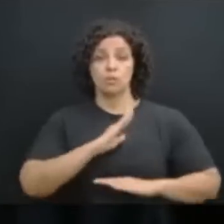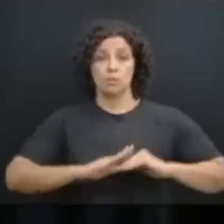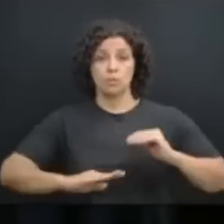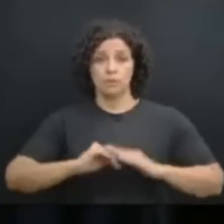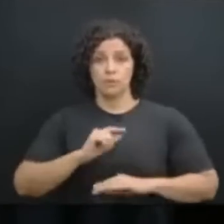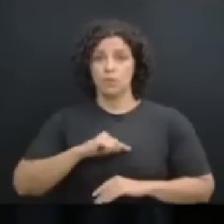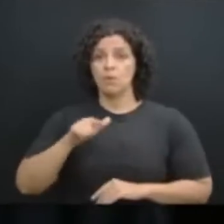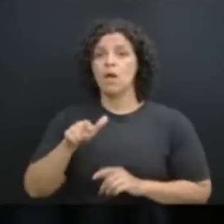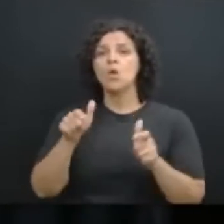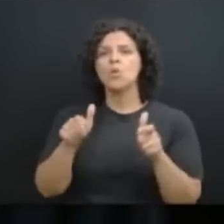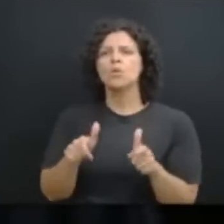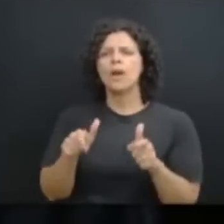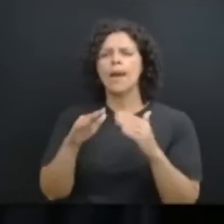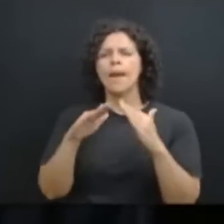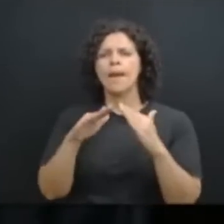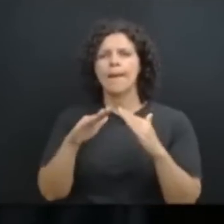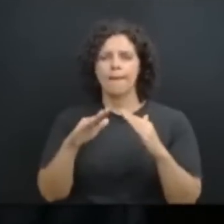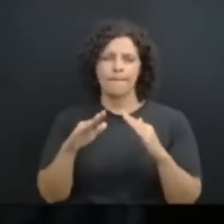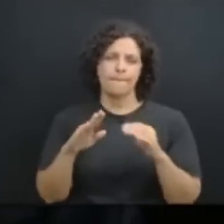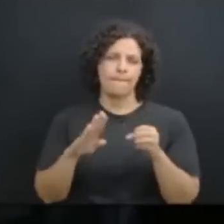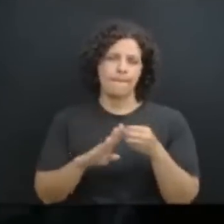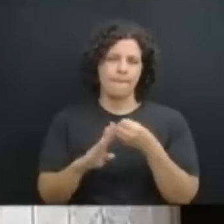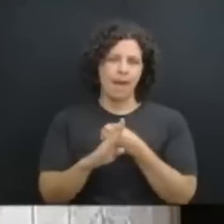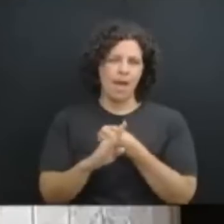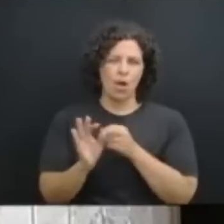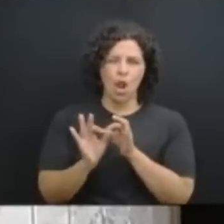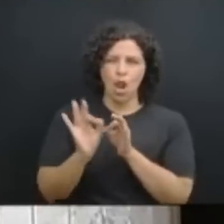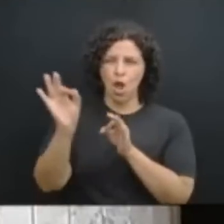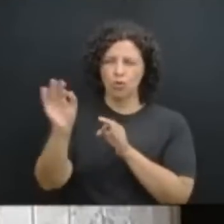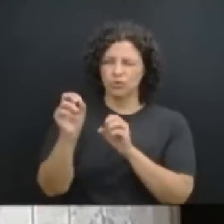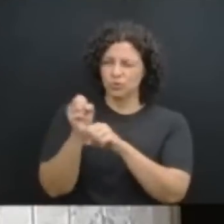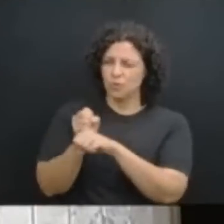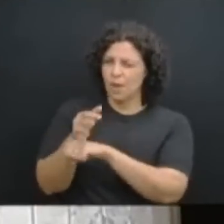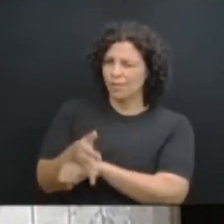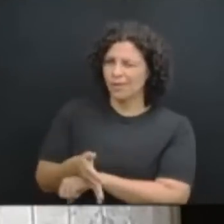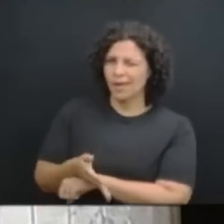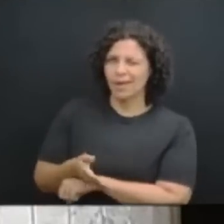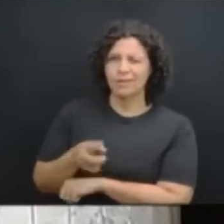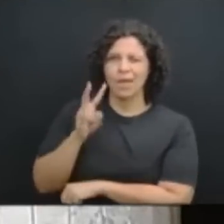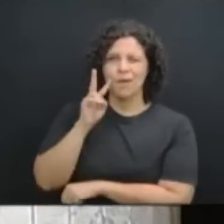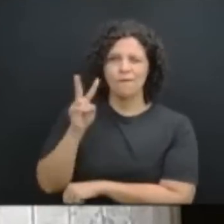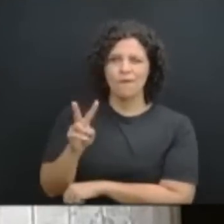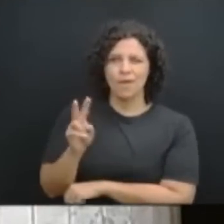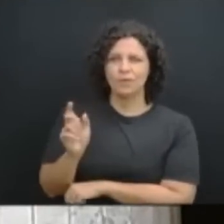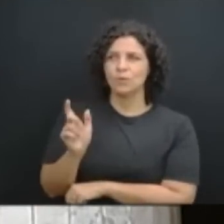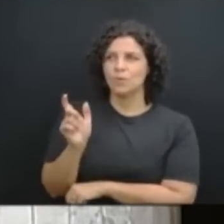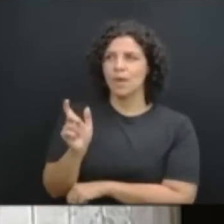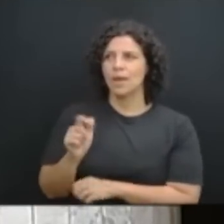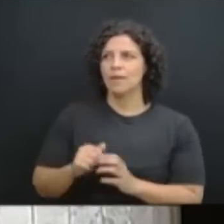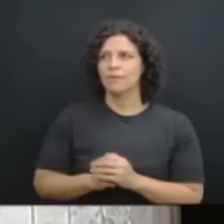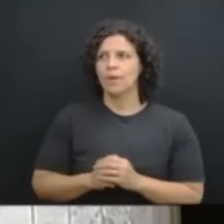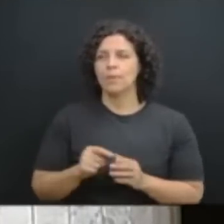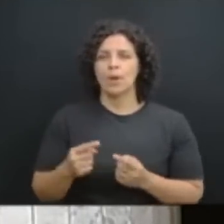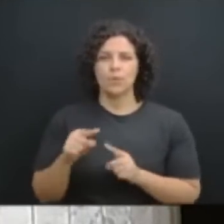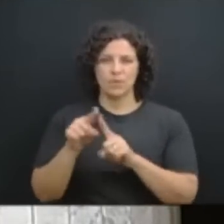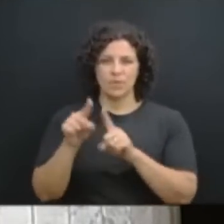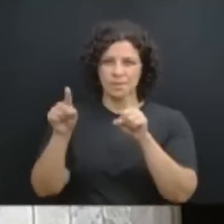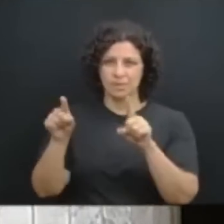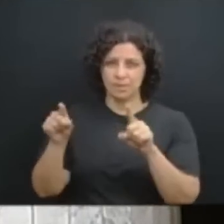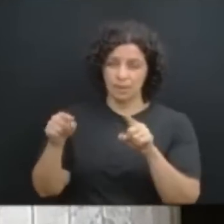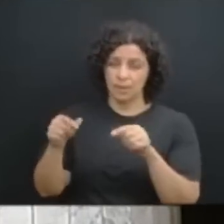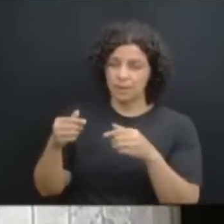na periferia, na madrugada, eu não leio as palavras servir